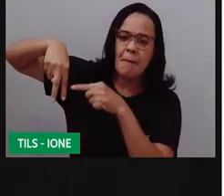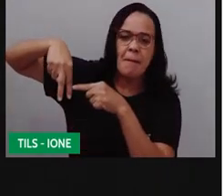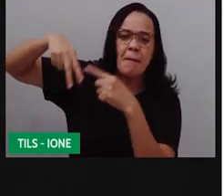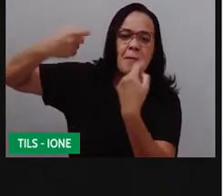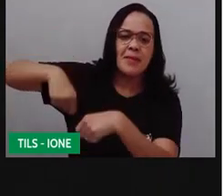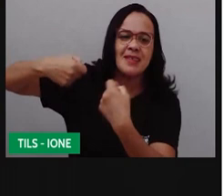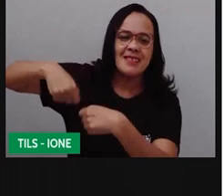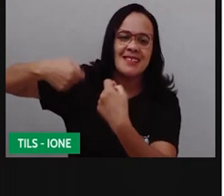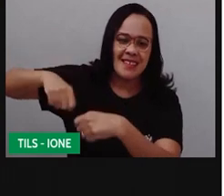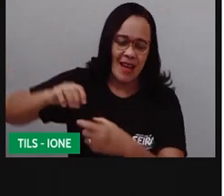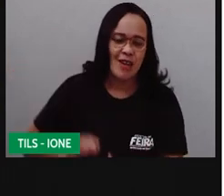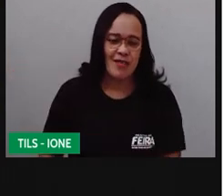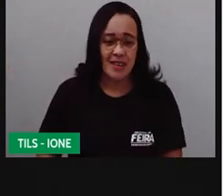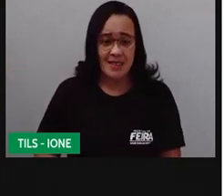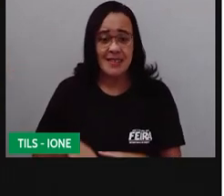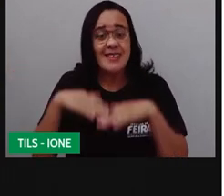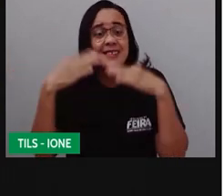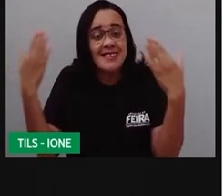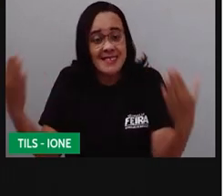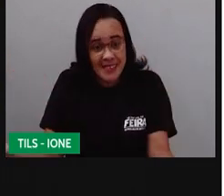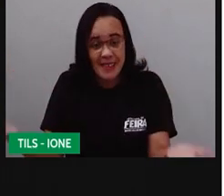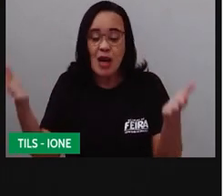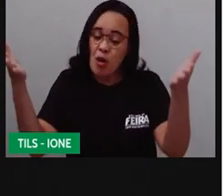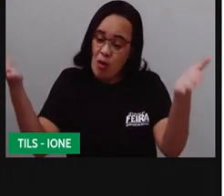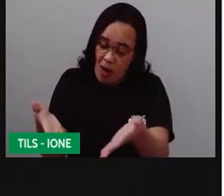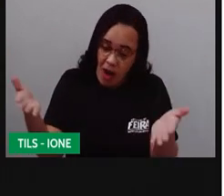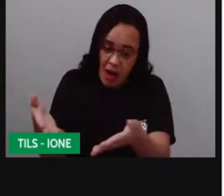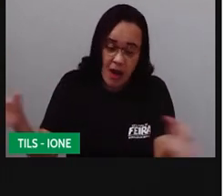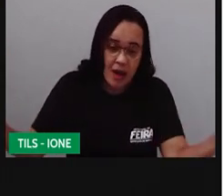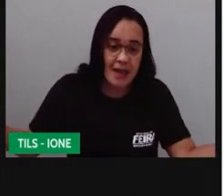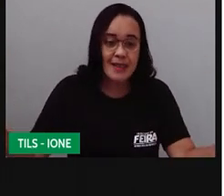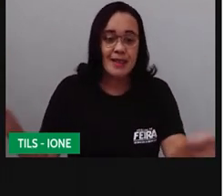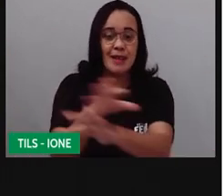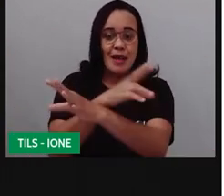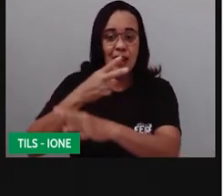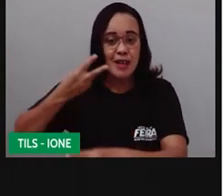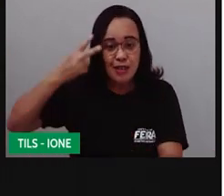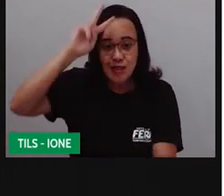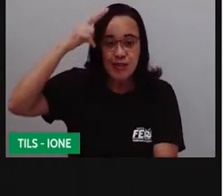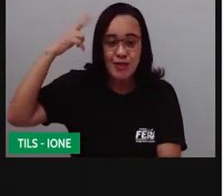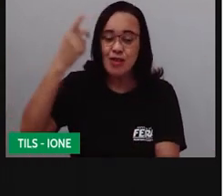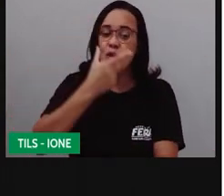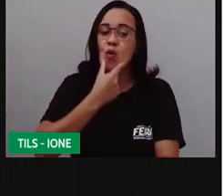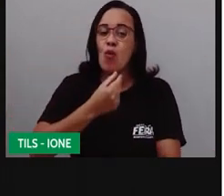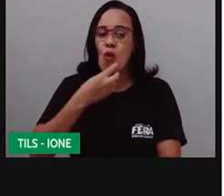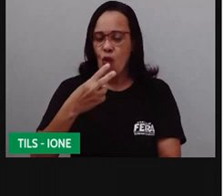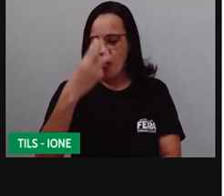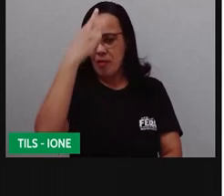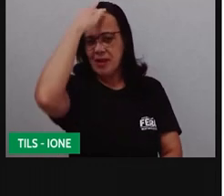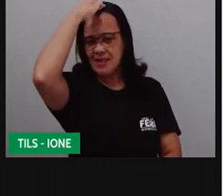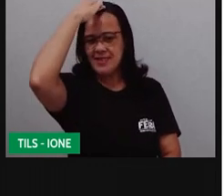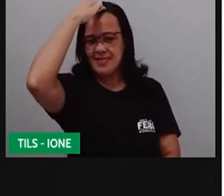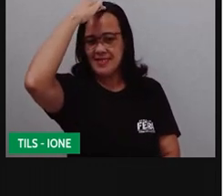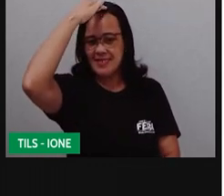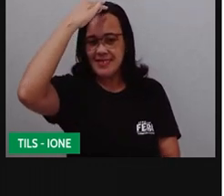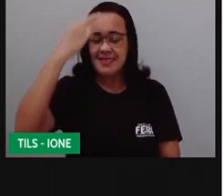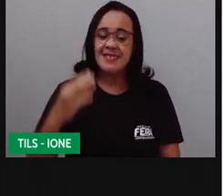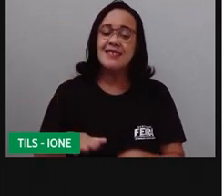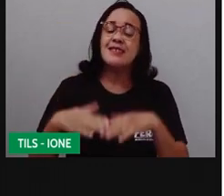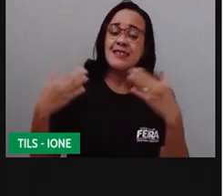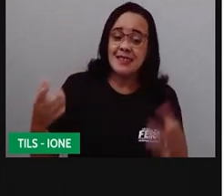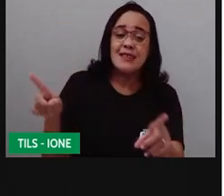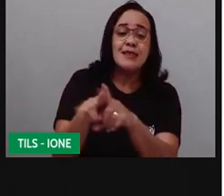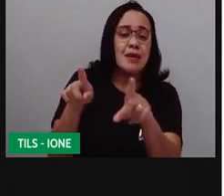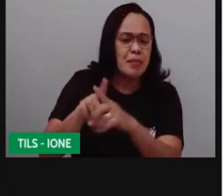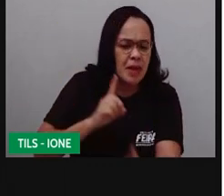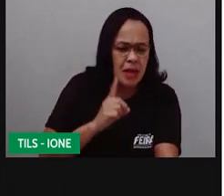gente acabou aqui, Ione, de conhecer um pouco sobre a história de Santos Dumont, não é isso? E descobrimos